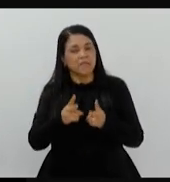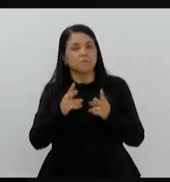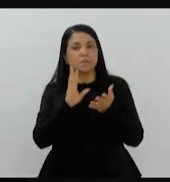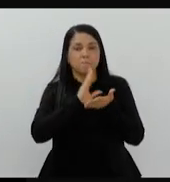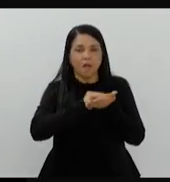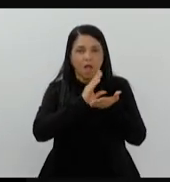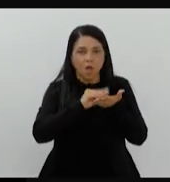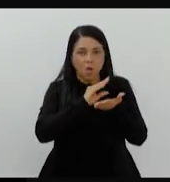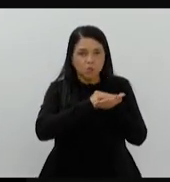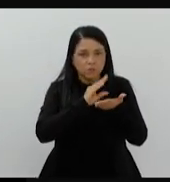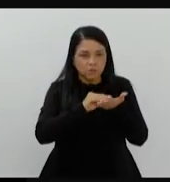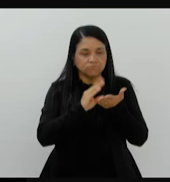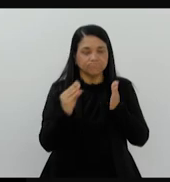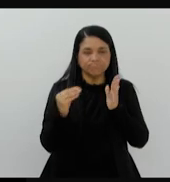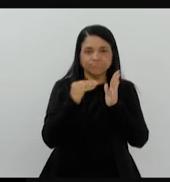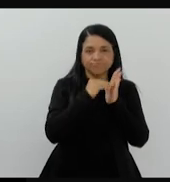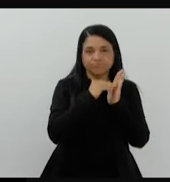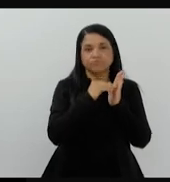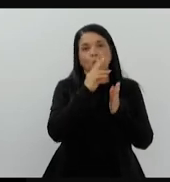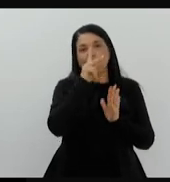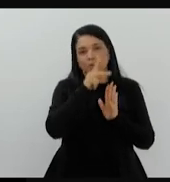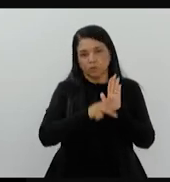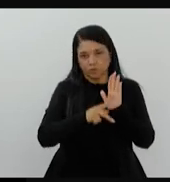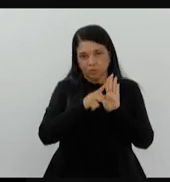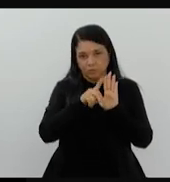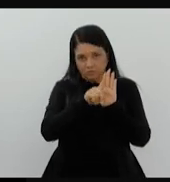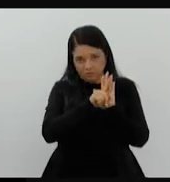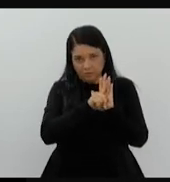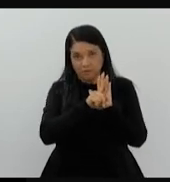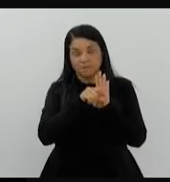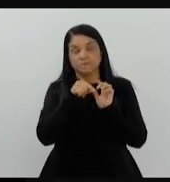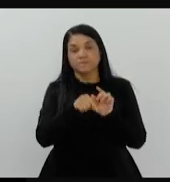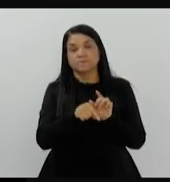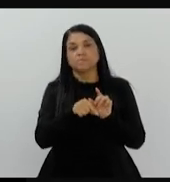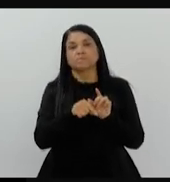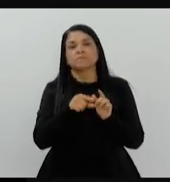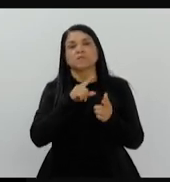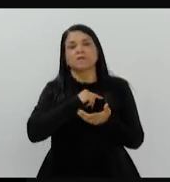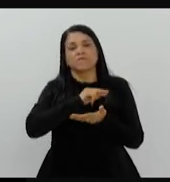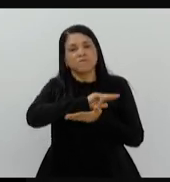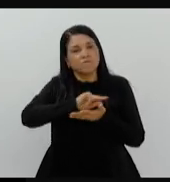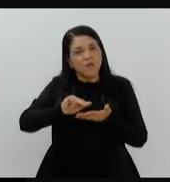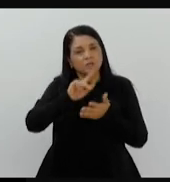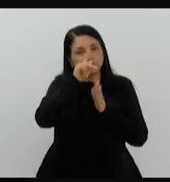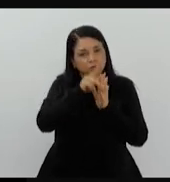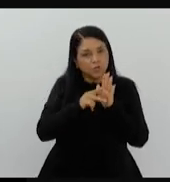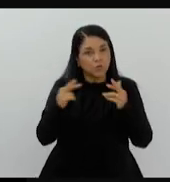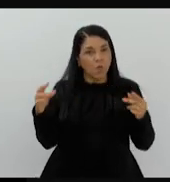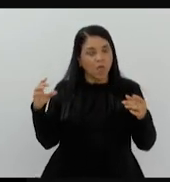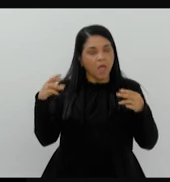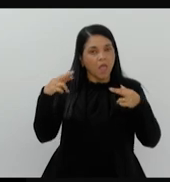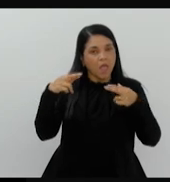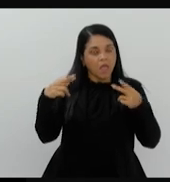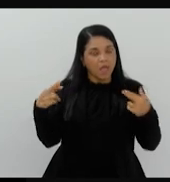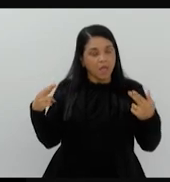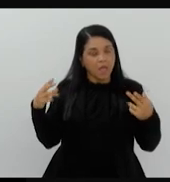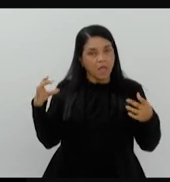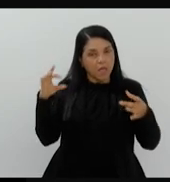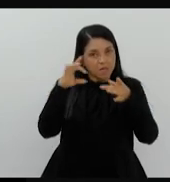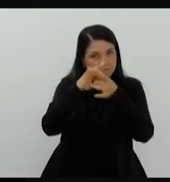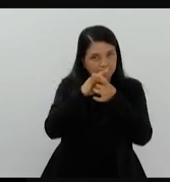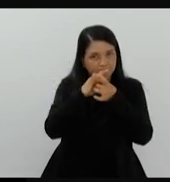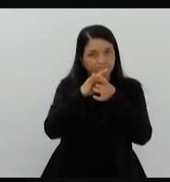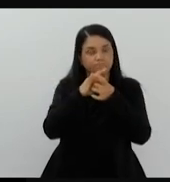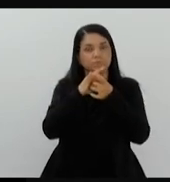esses projetos, né? Porque, como muitos deles têm relação direta com o direito